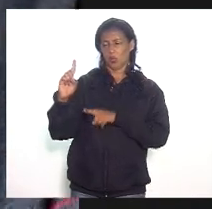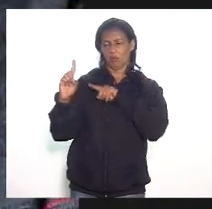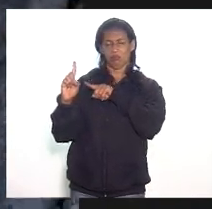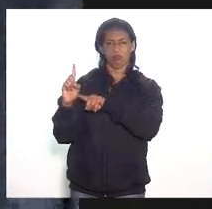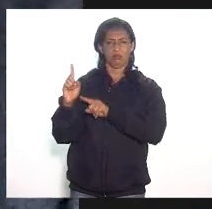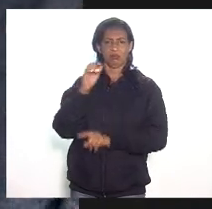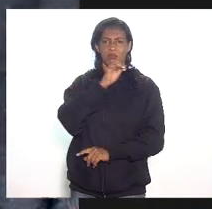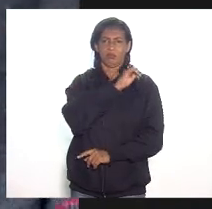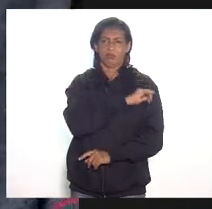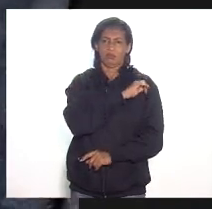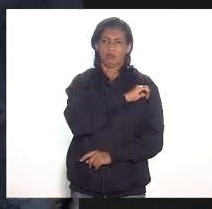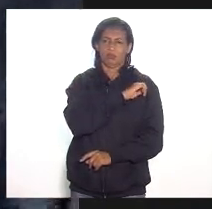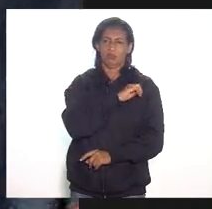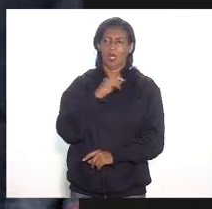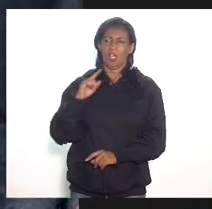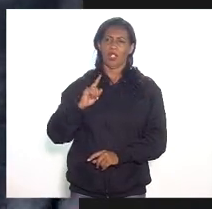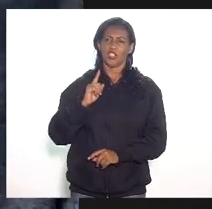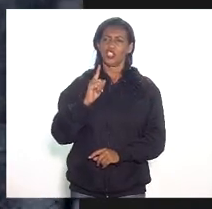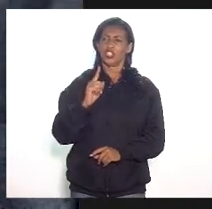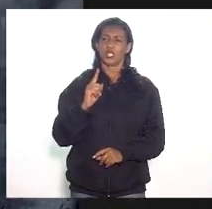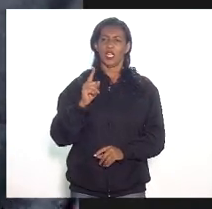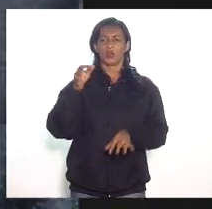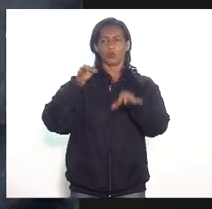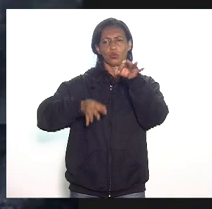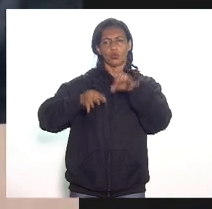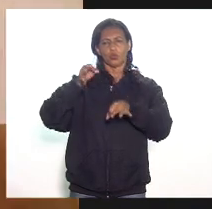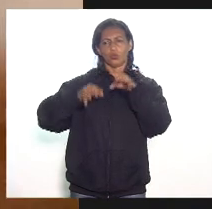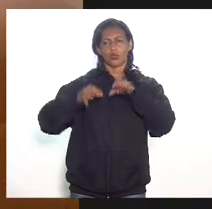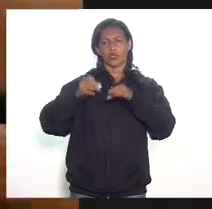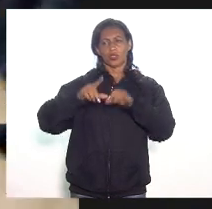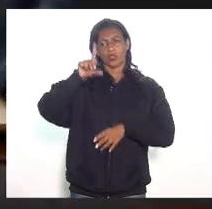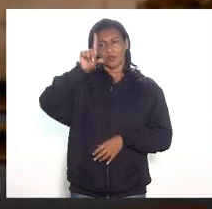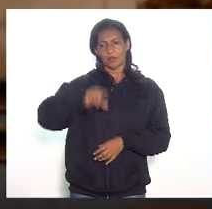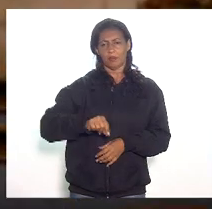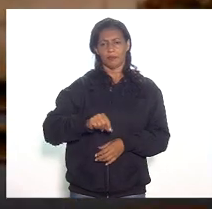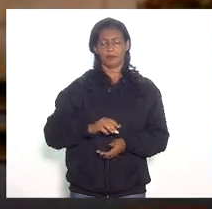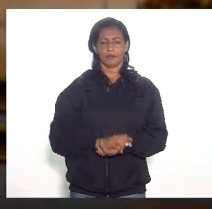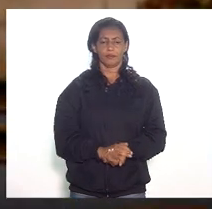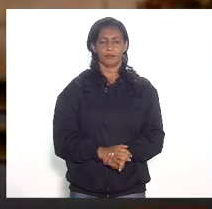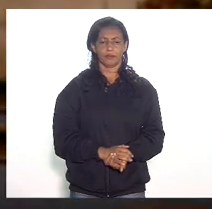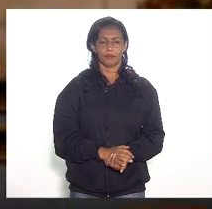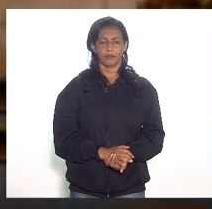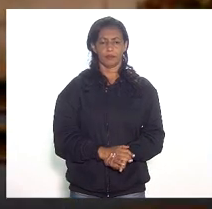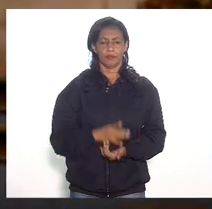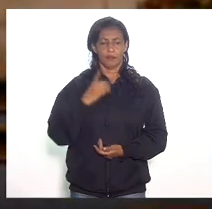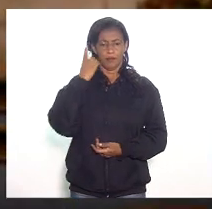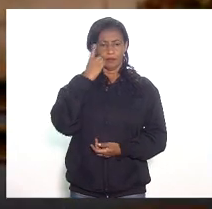ao judiciário, que deveria, sim, ser mais barato. Obrigado, presidente. Deputada Renata.